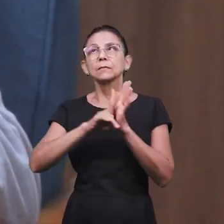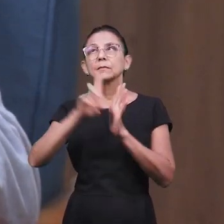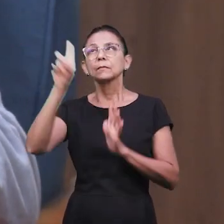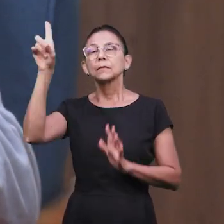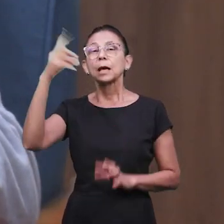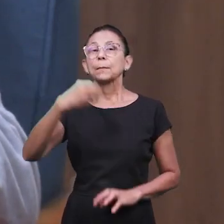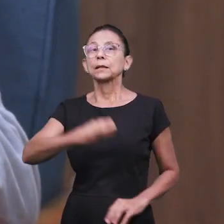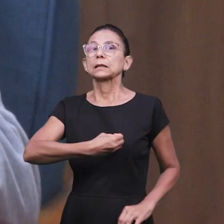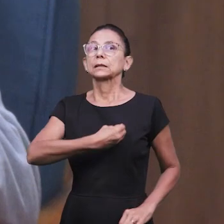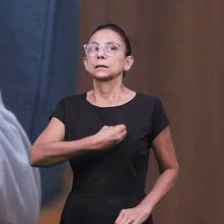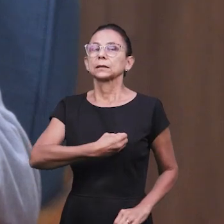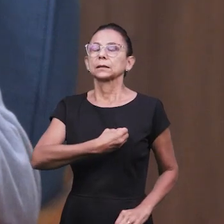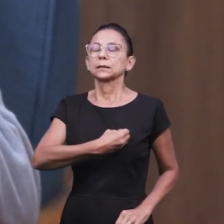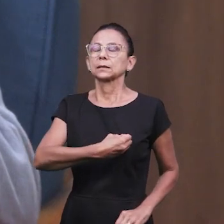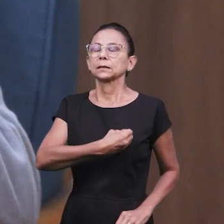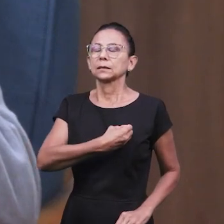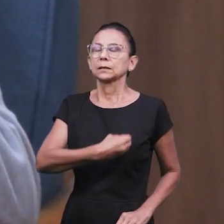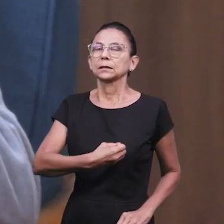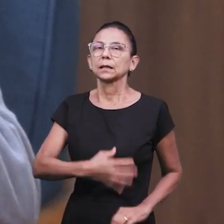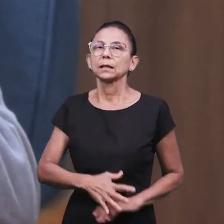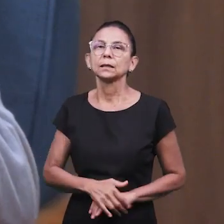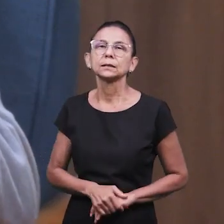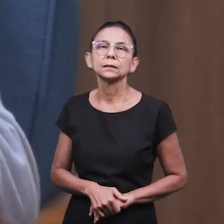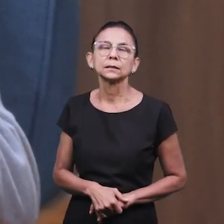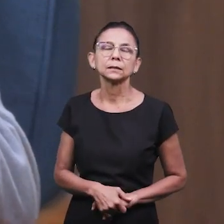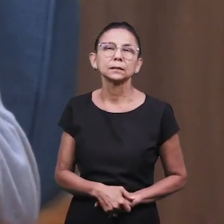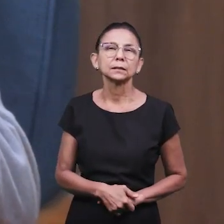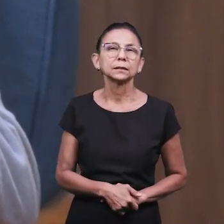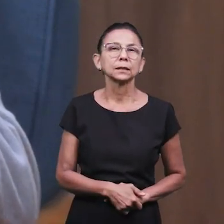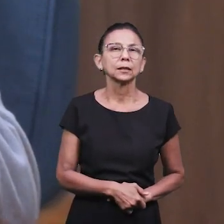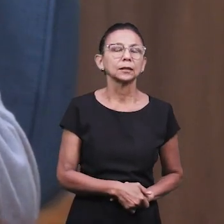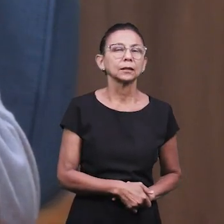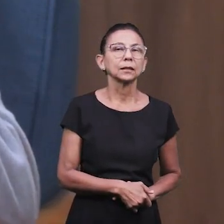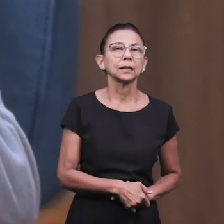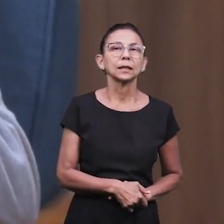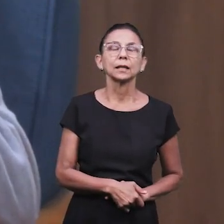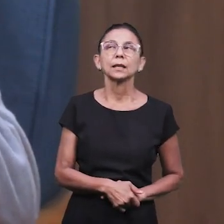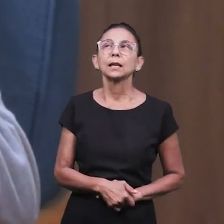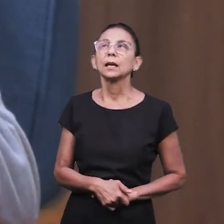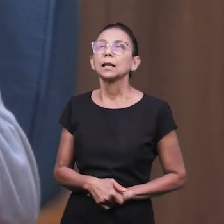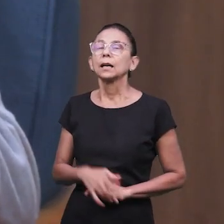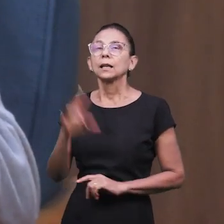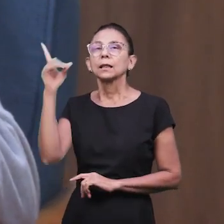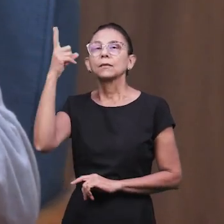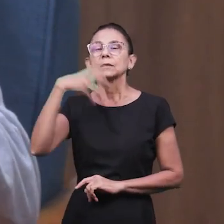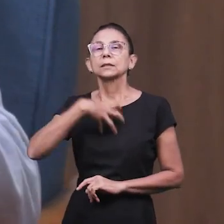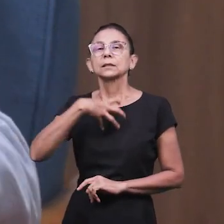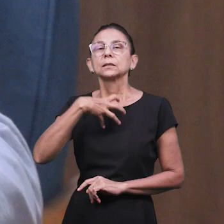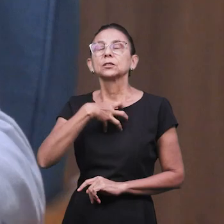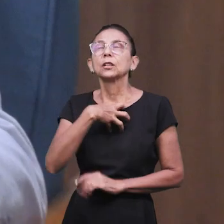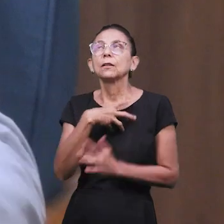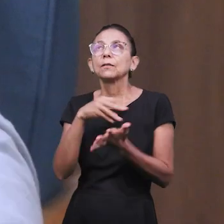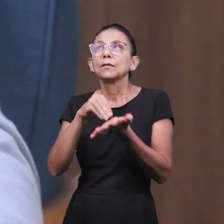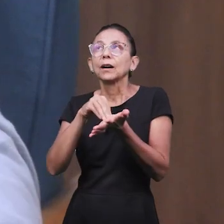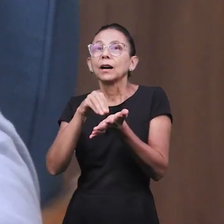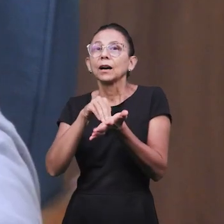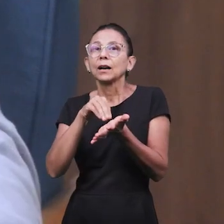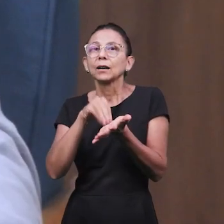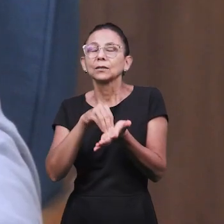de Deus, Davi sentia falta. O que era mais importante para ele não era